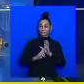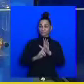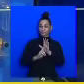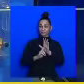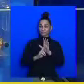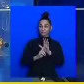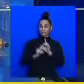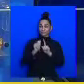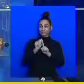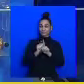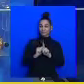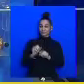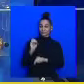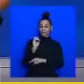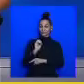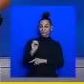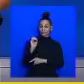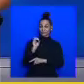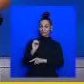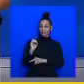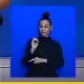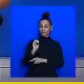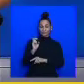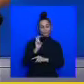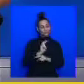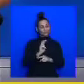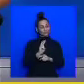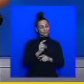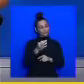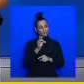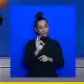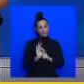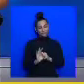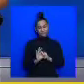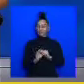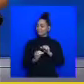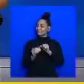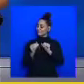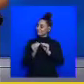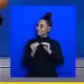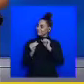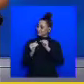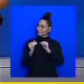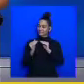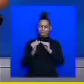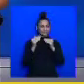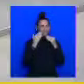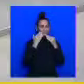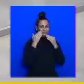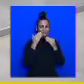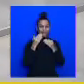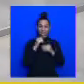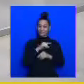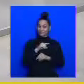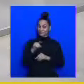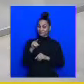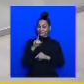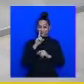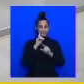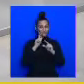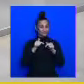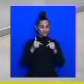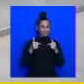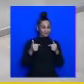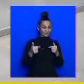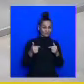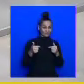referente ao mês de outubro. Os auditores confirmam? Sim, confirmo. Sim, confirmo. Obrigado. E aí, hoje foi o seu